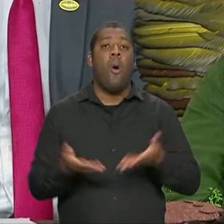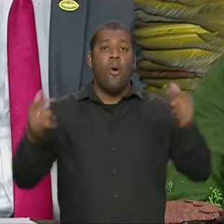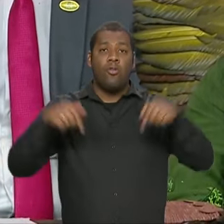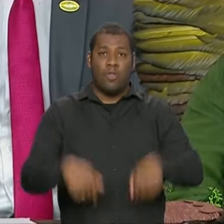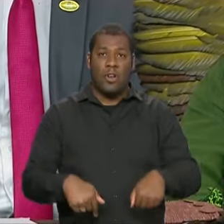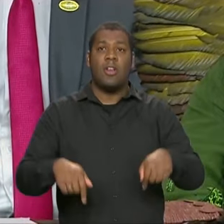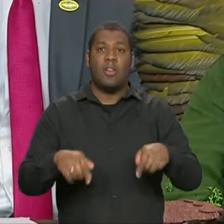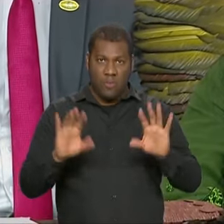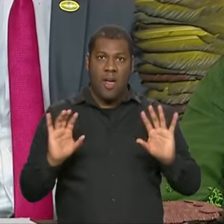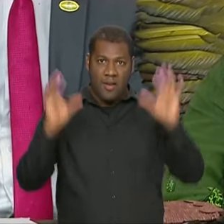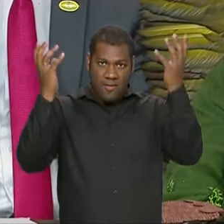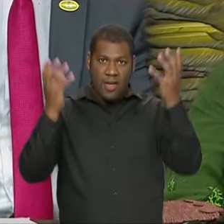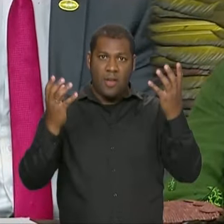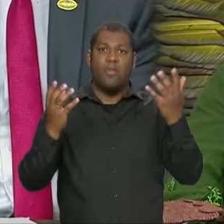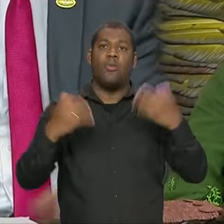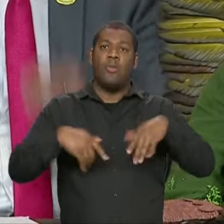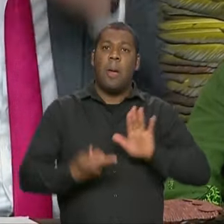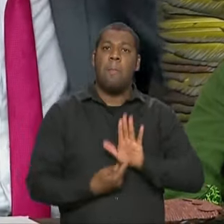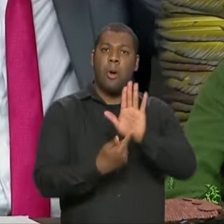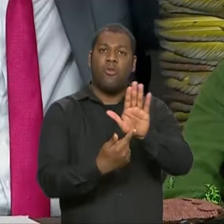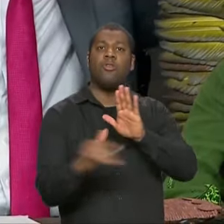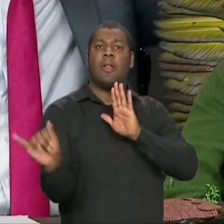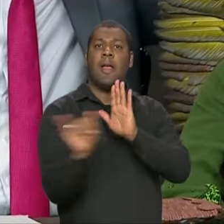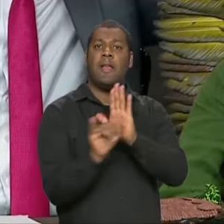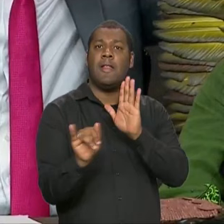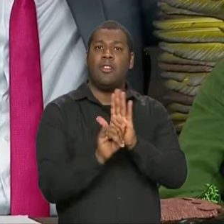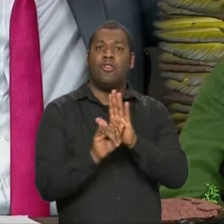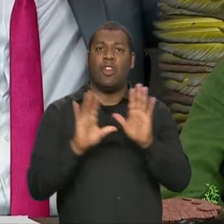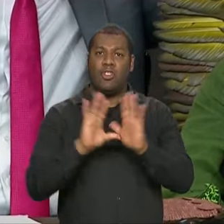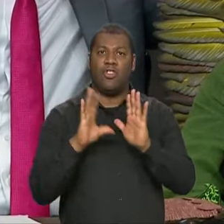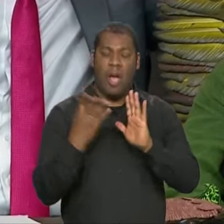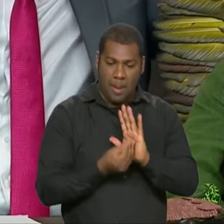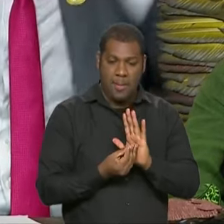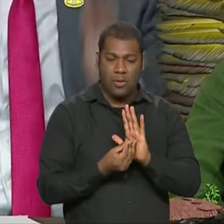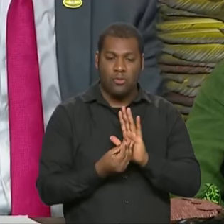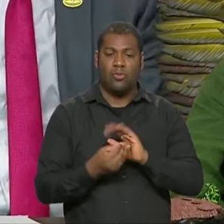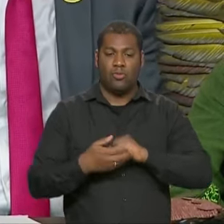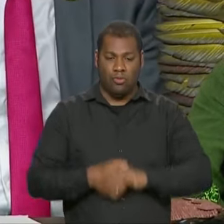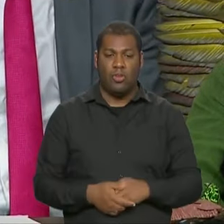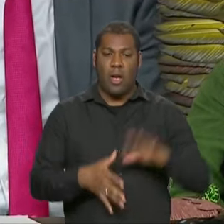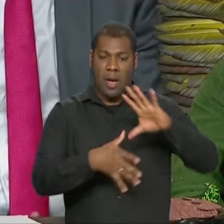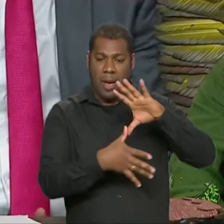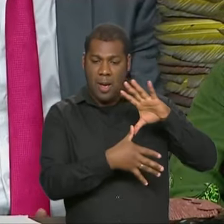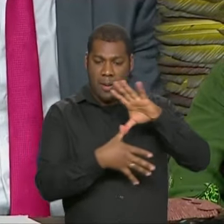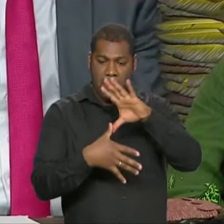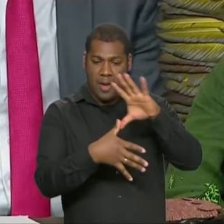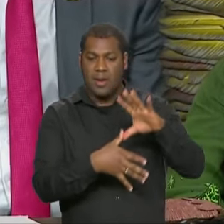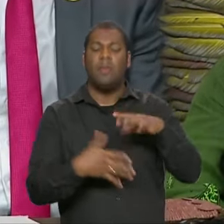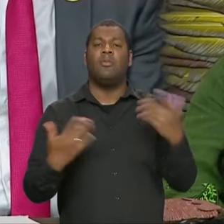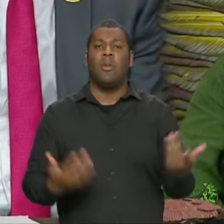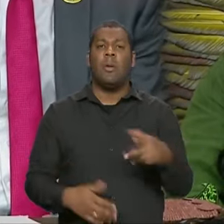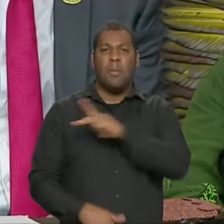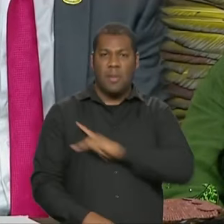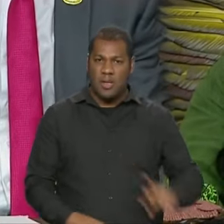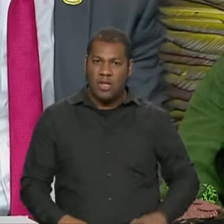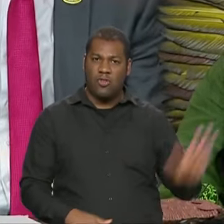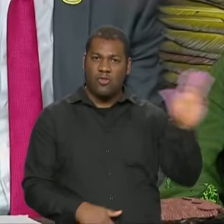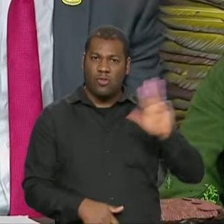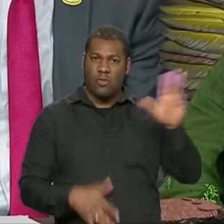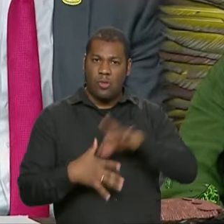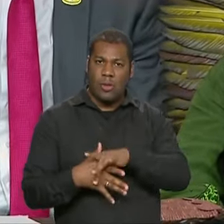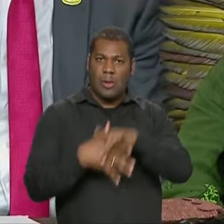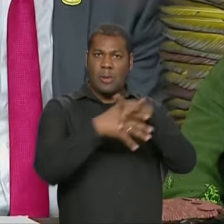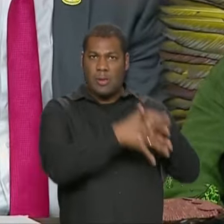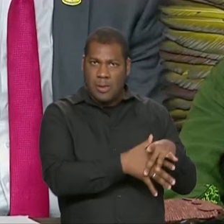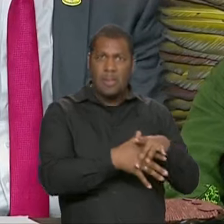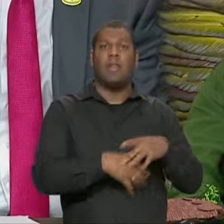reafirma a identidade amazônica da América do Sul. Sob a sua liderança, o Brasil voltou